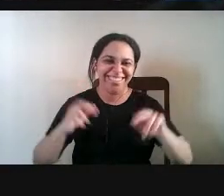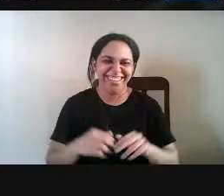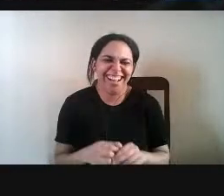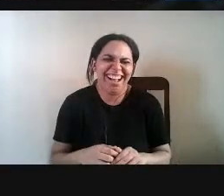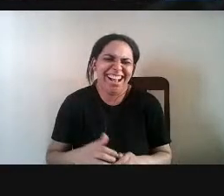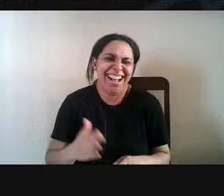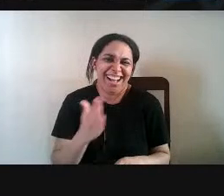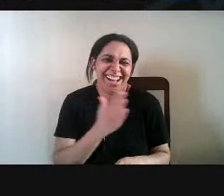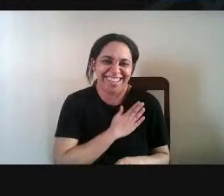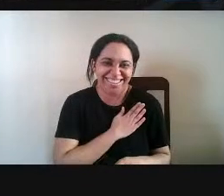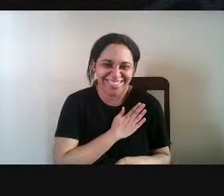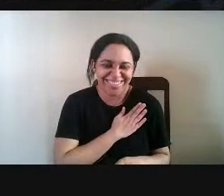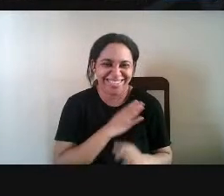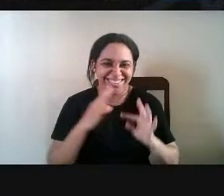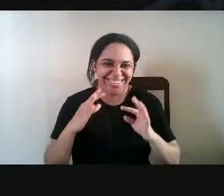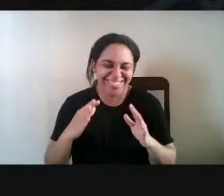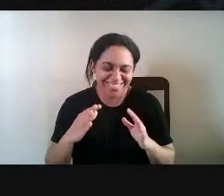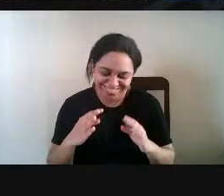né?